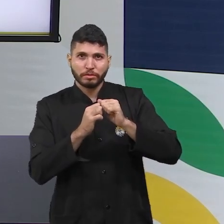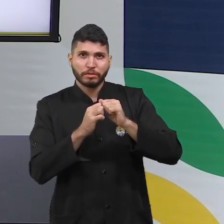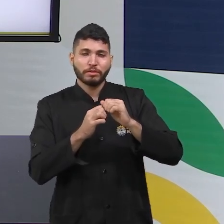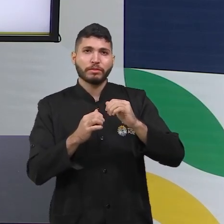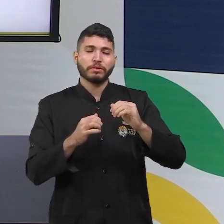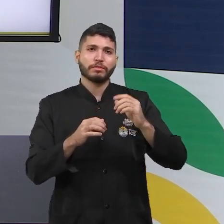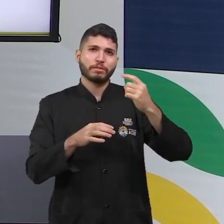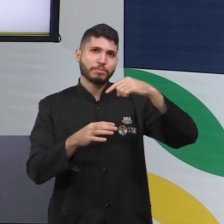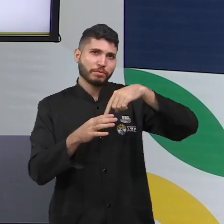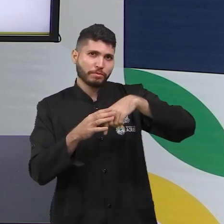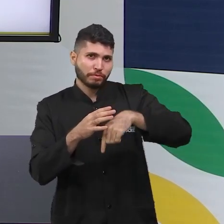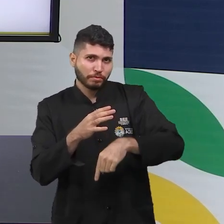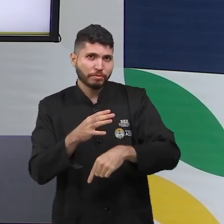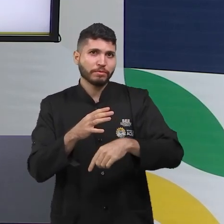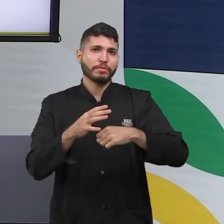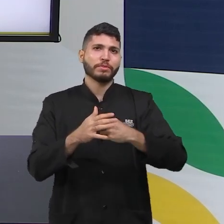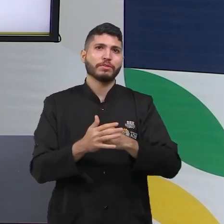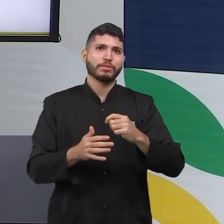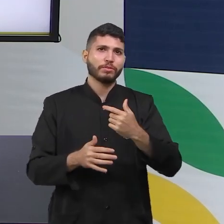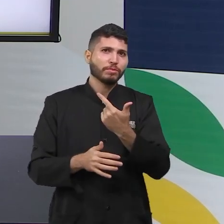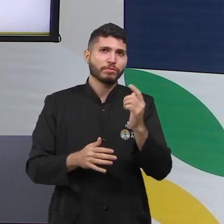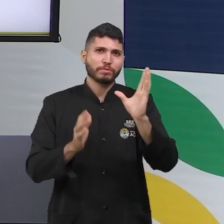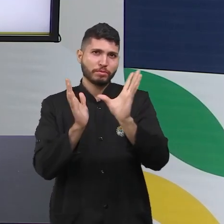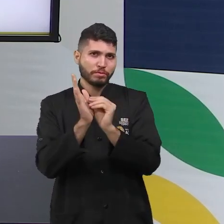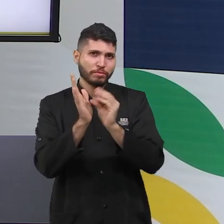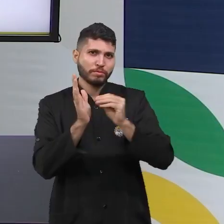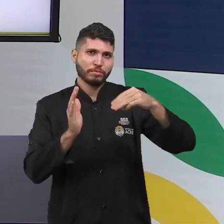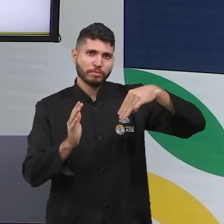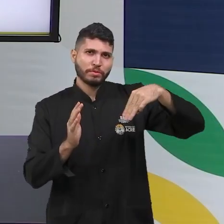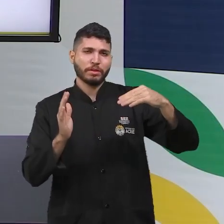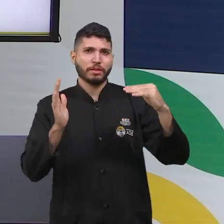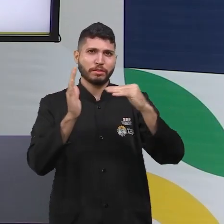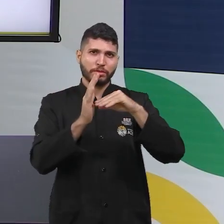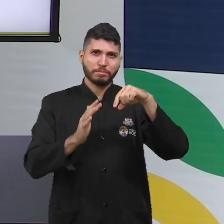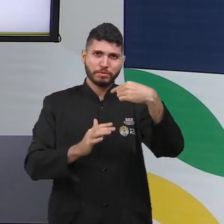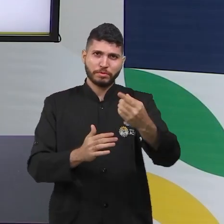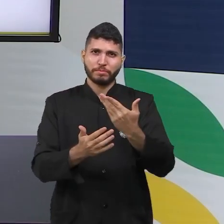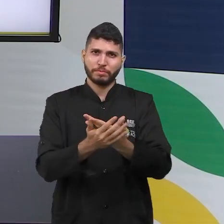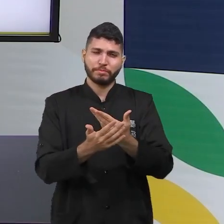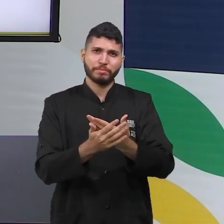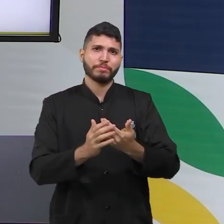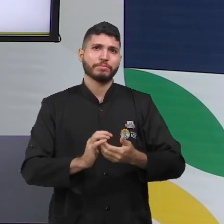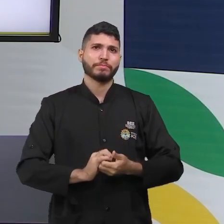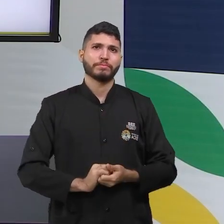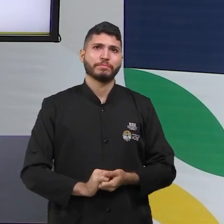e até a próxima aula de matemática. Aguardo você!